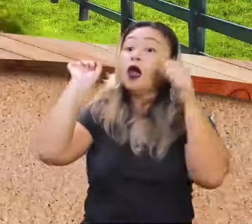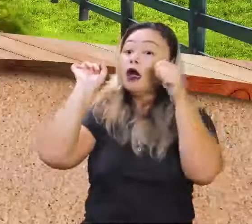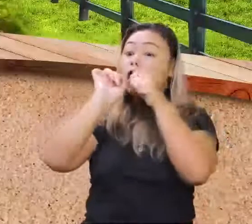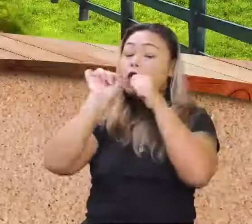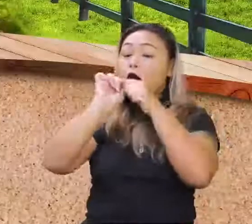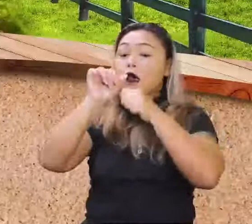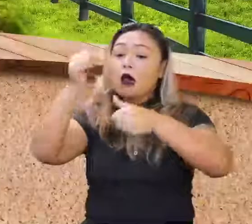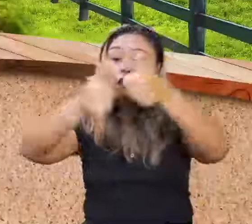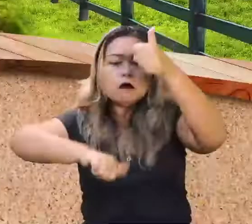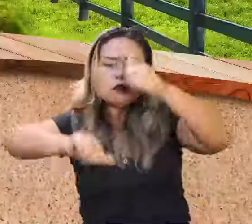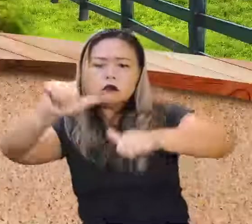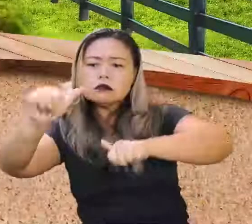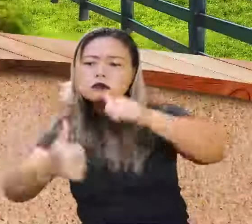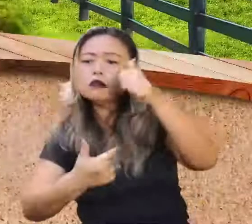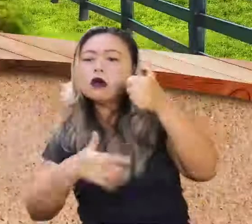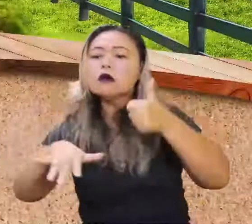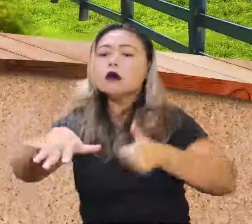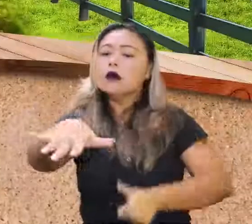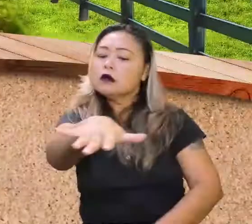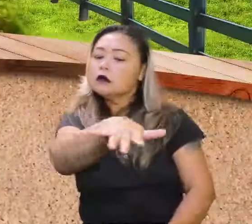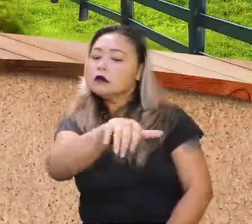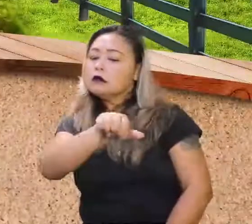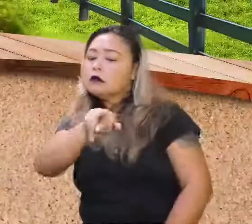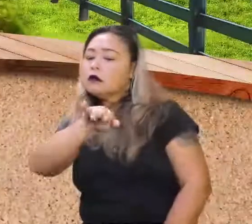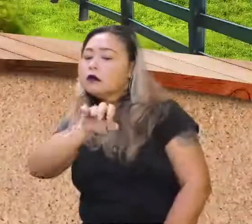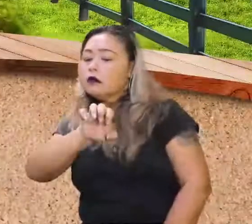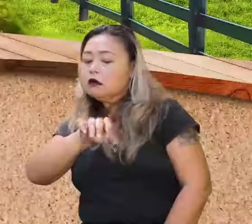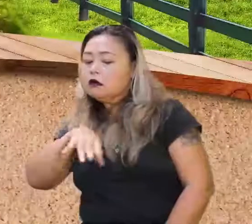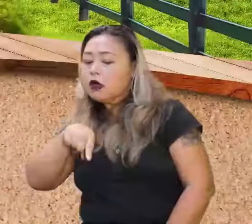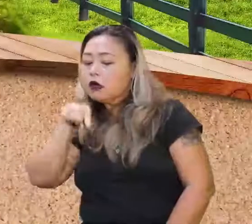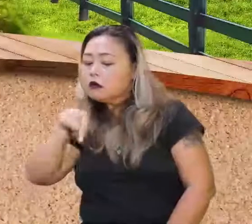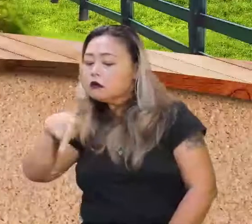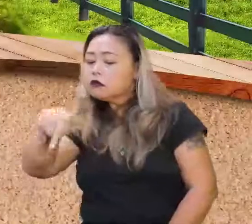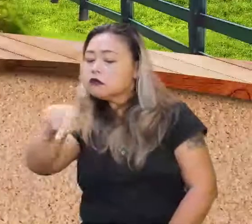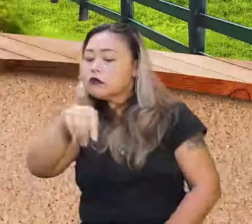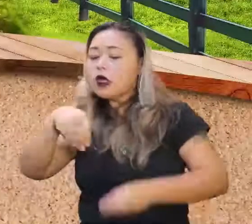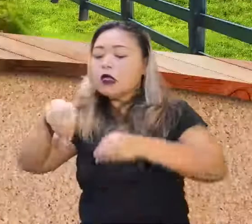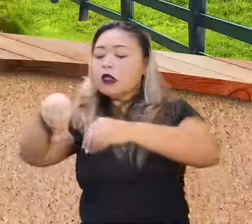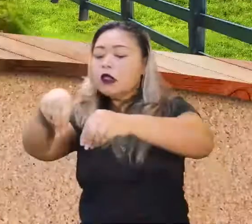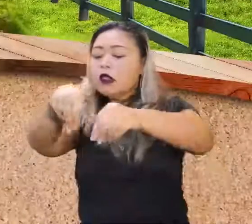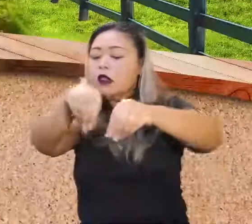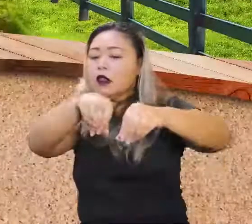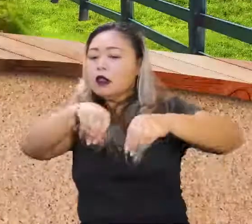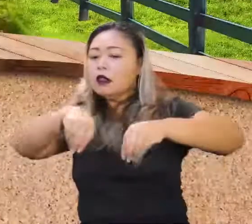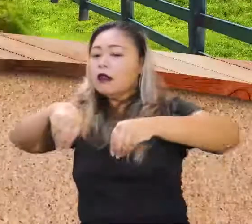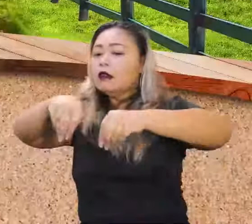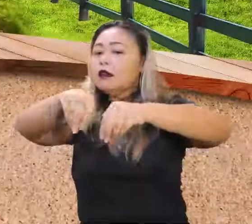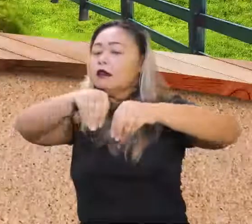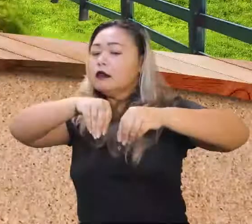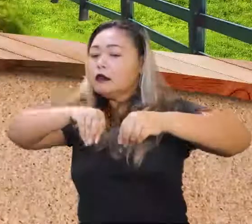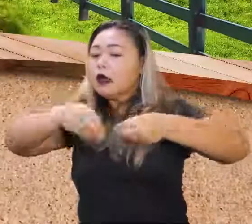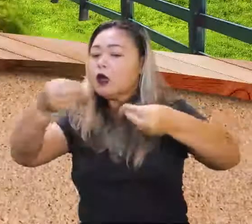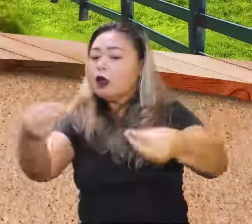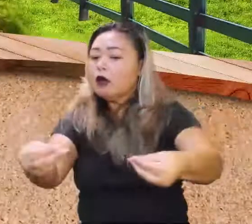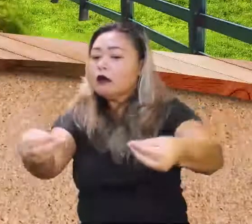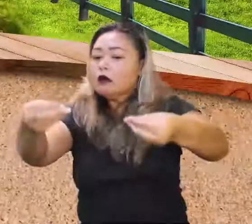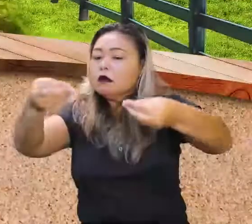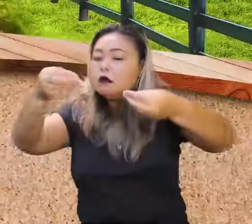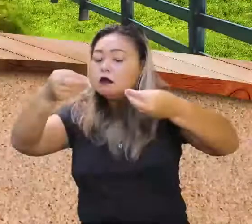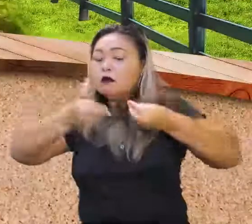fazer um levantamento na sua área, se as suas instalações vão receber uma